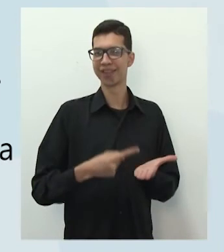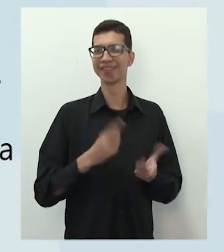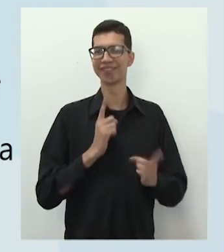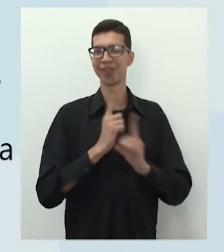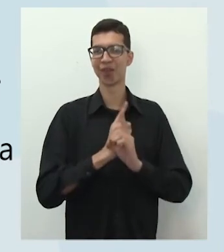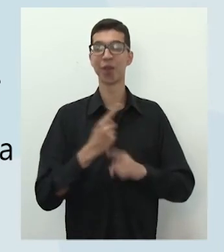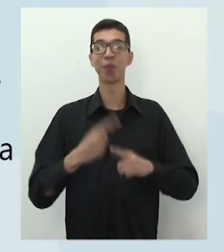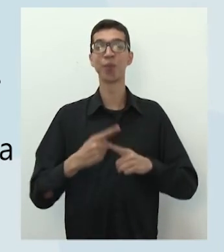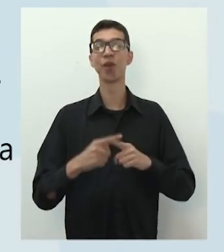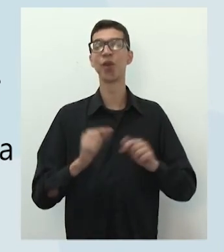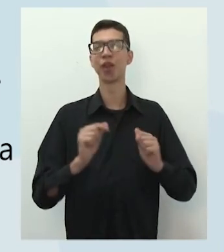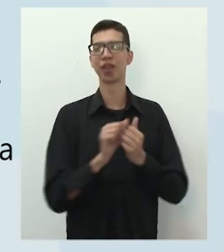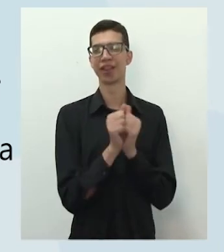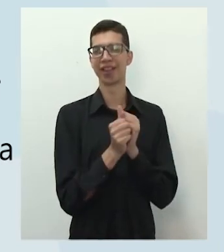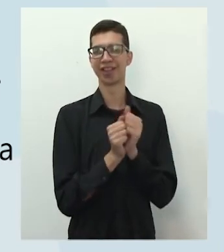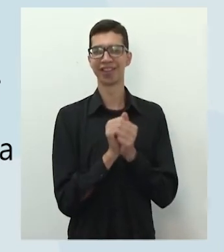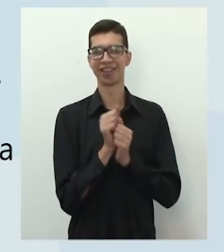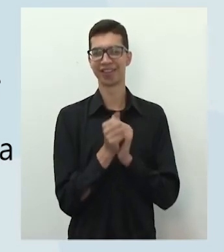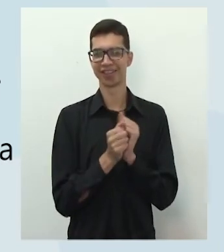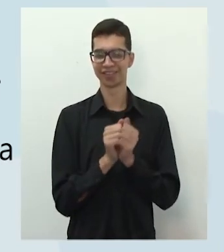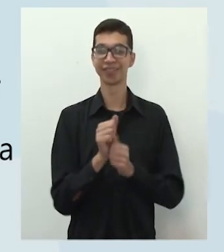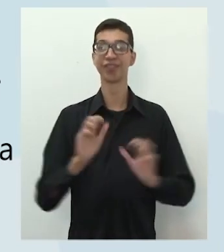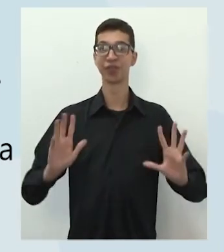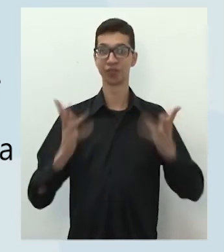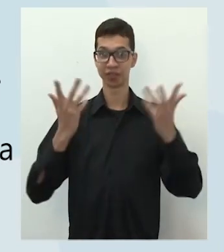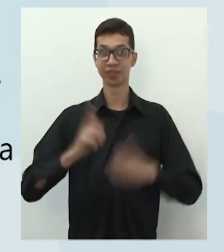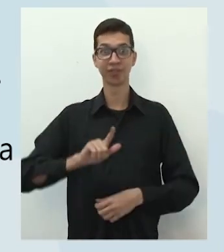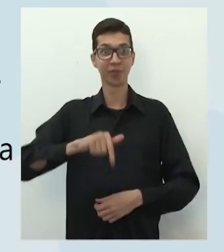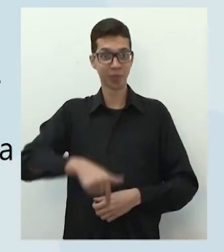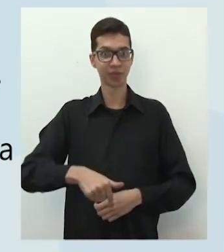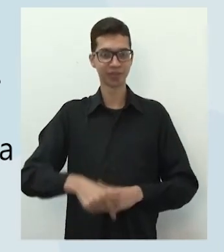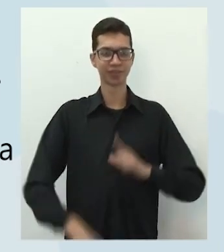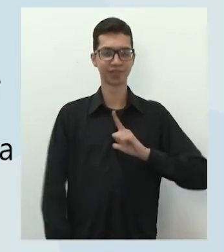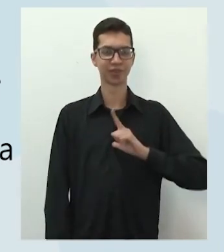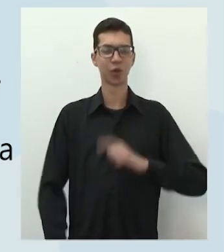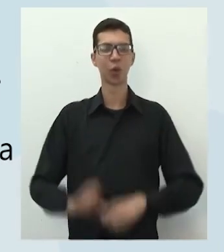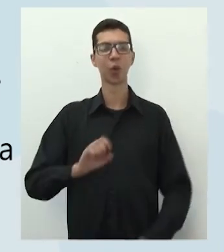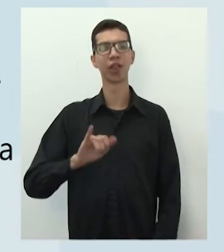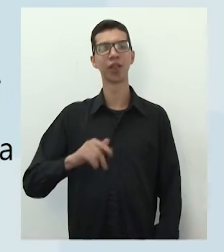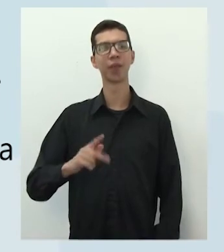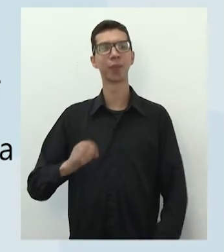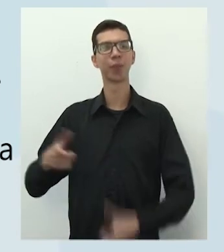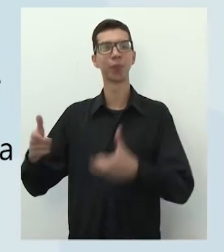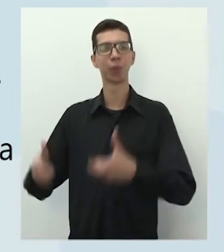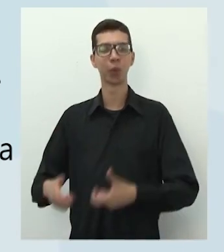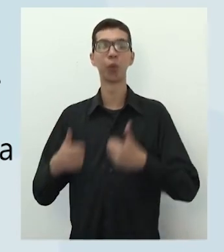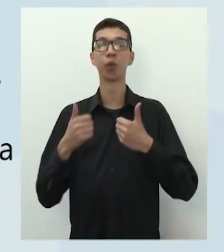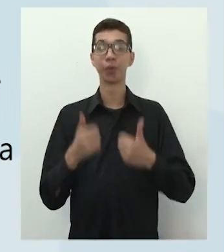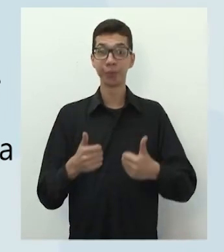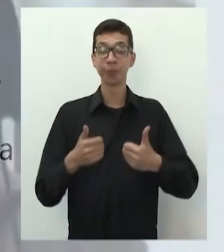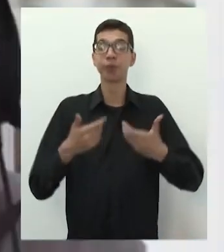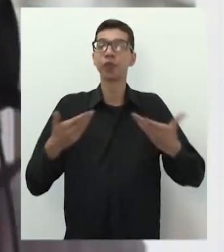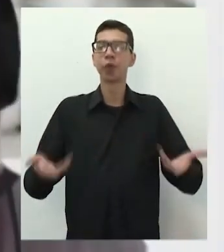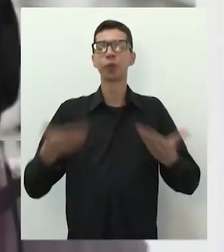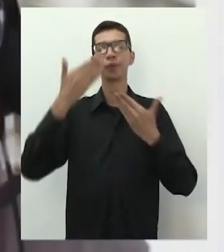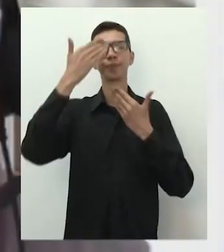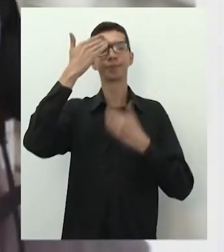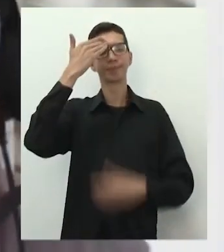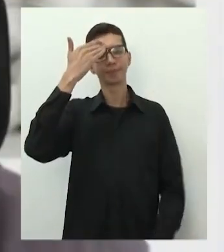Vai, clica o próximo. Clica o próximo. Eu vou ajudar você, ó. Mais um. Olha lá, mais um. Mais um aí,